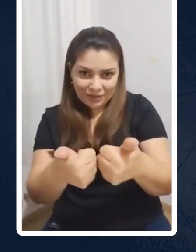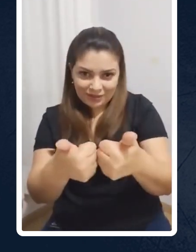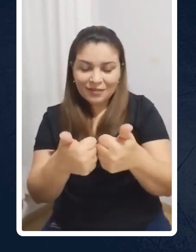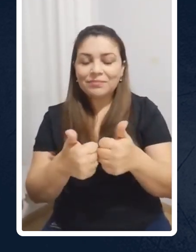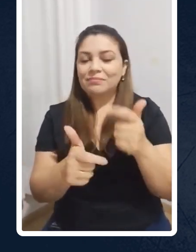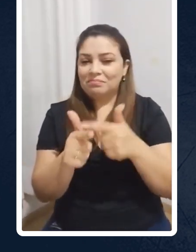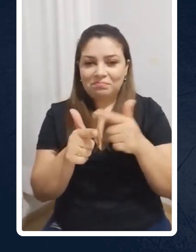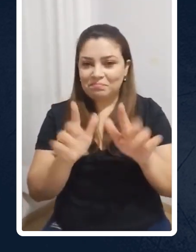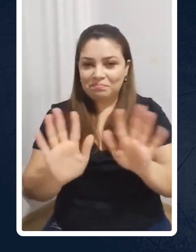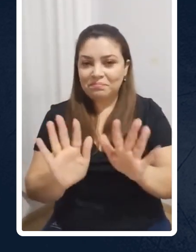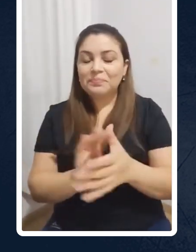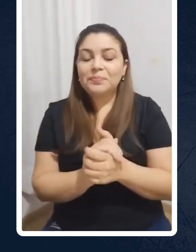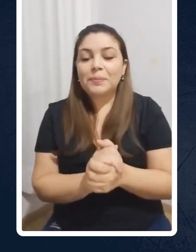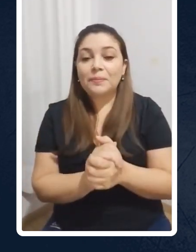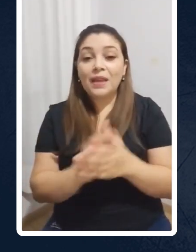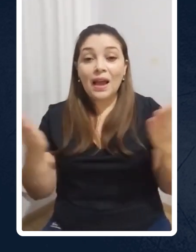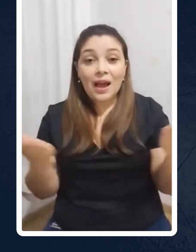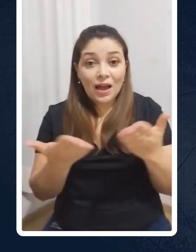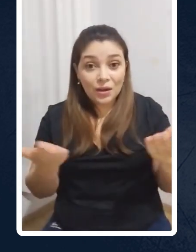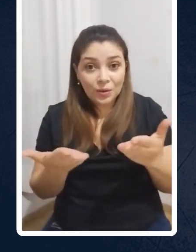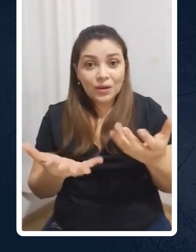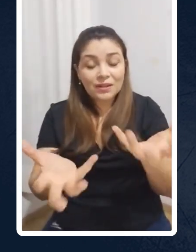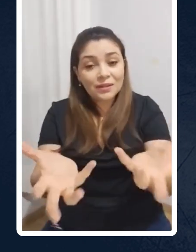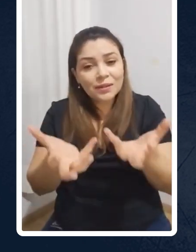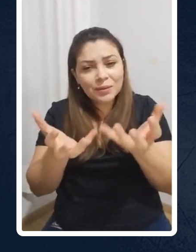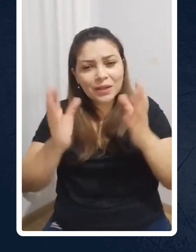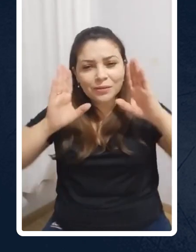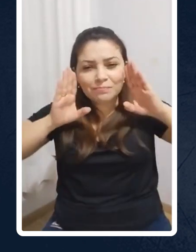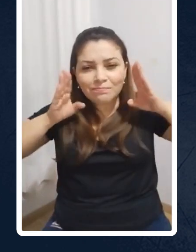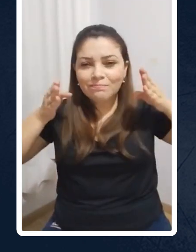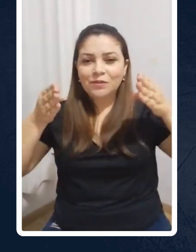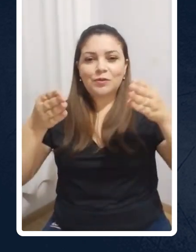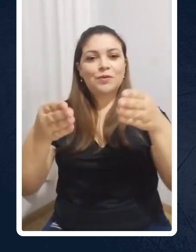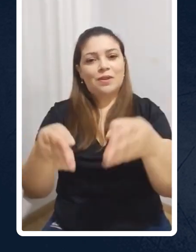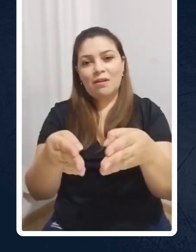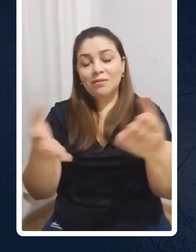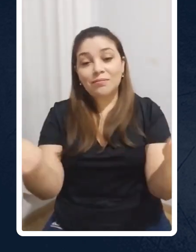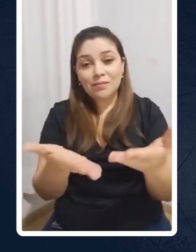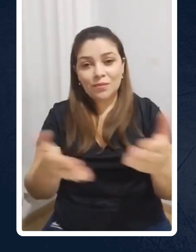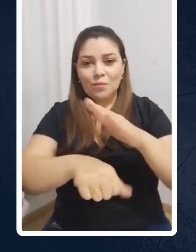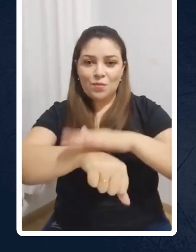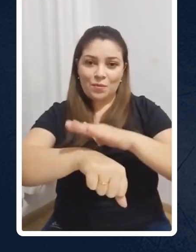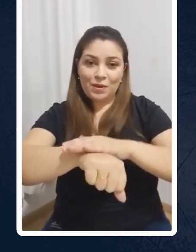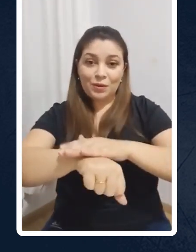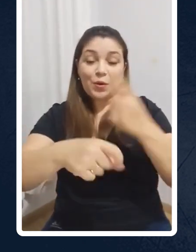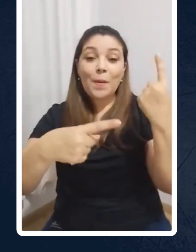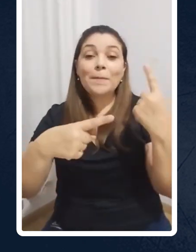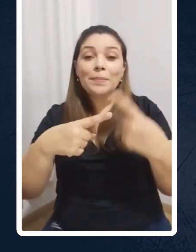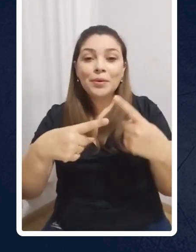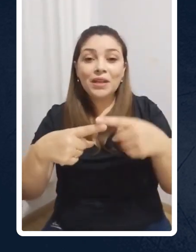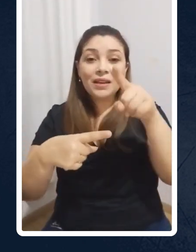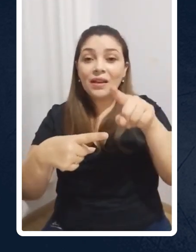eu quero focar nesse momento, porque esse momento é de muitos que estão na live. Como é que eu chego na